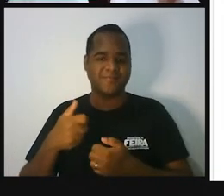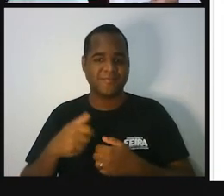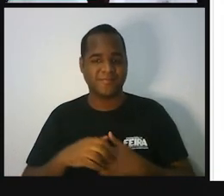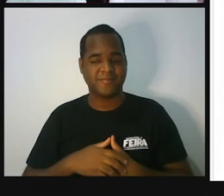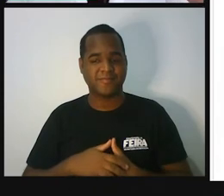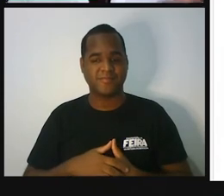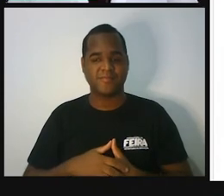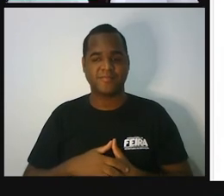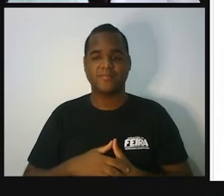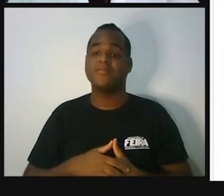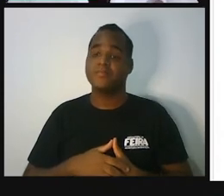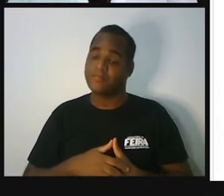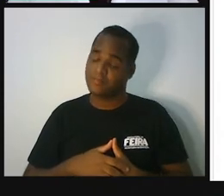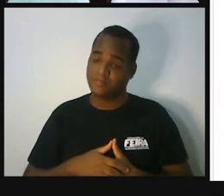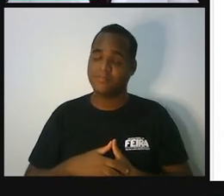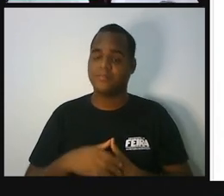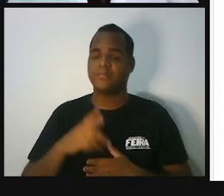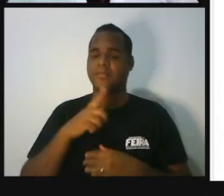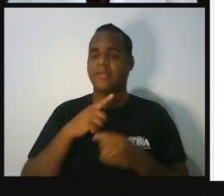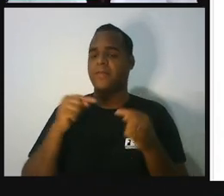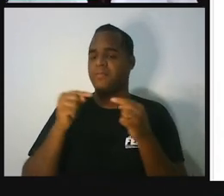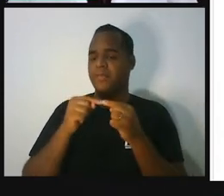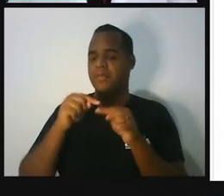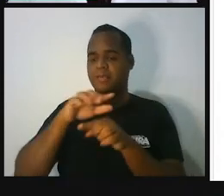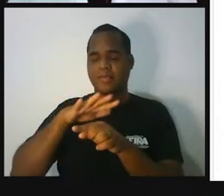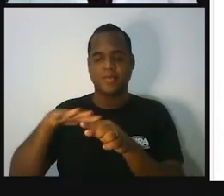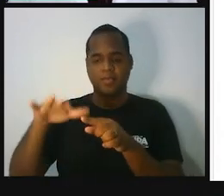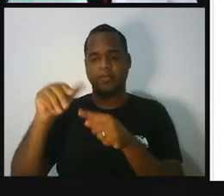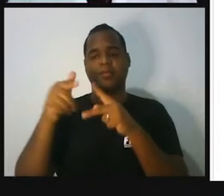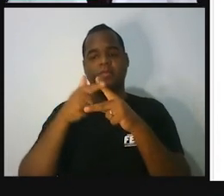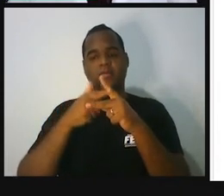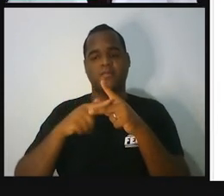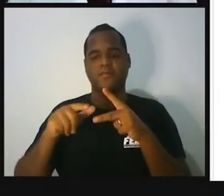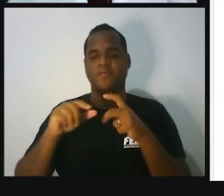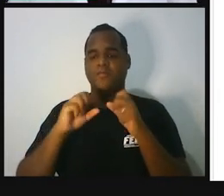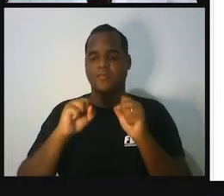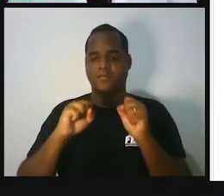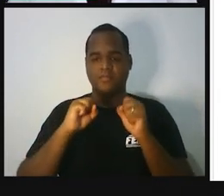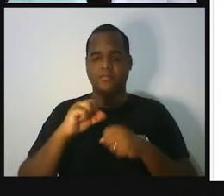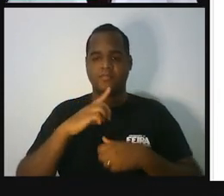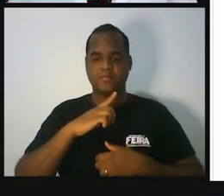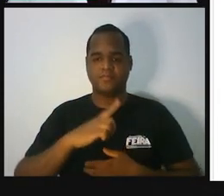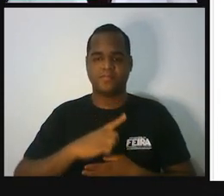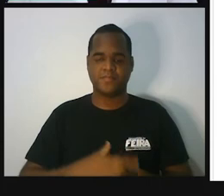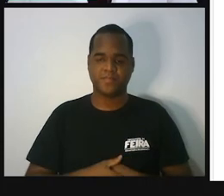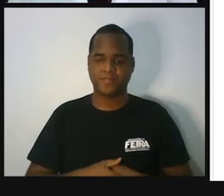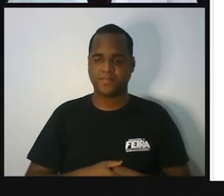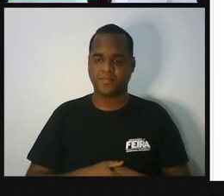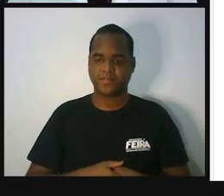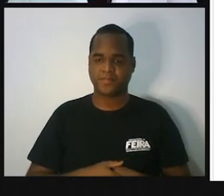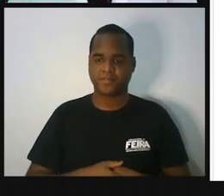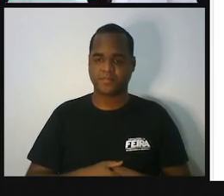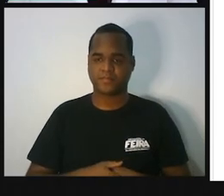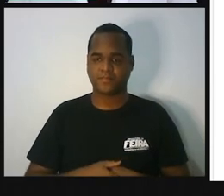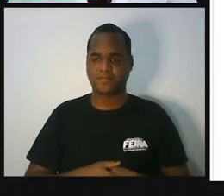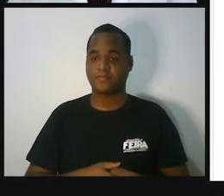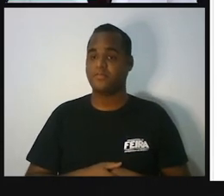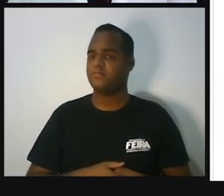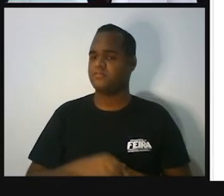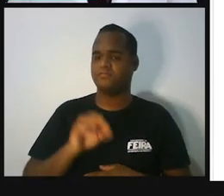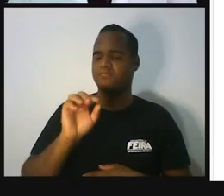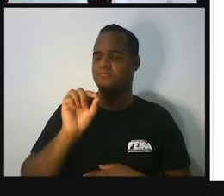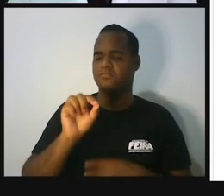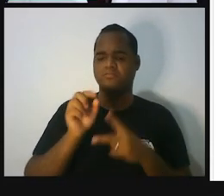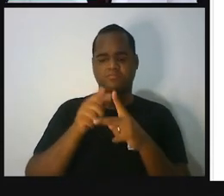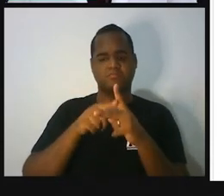abertura inclinação né determine a região chamada de ângulo e o que é ângulo para